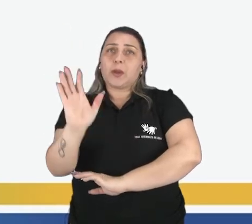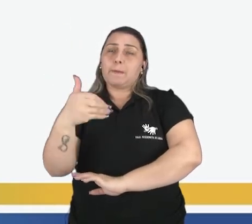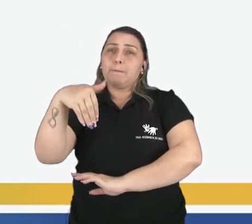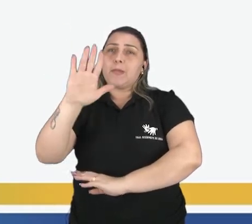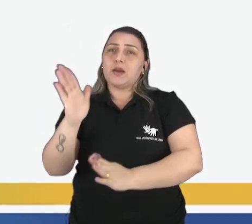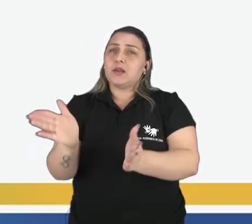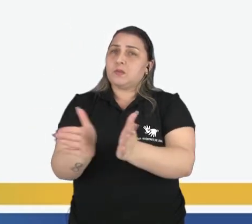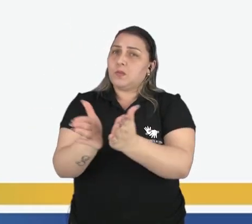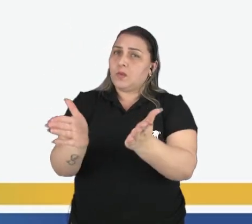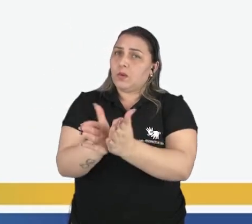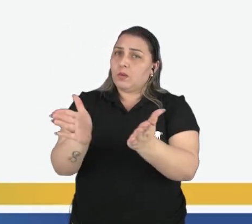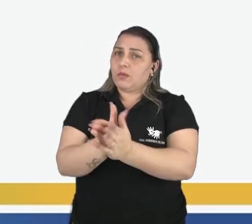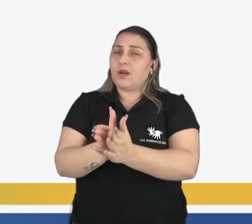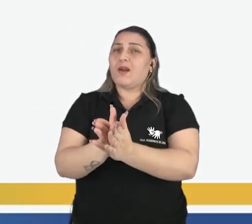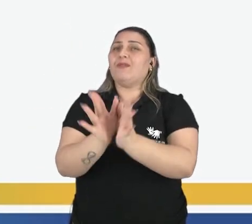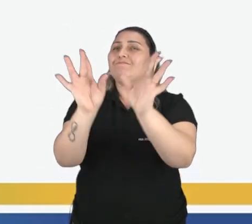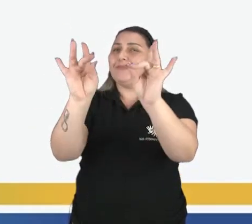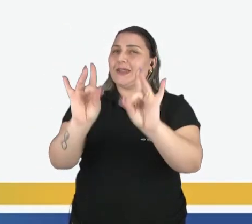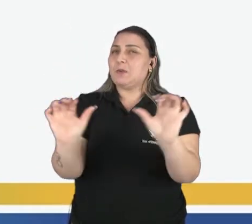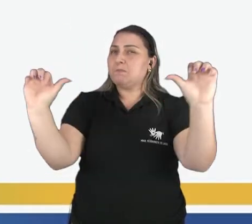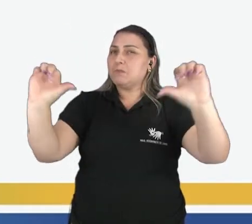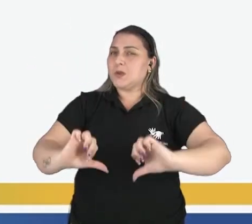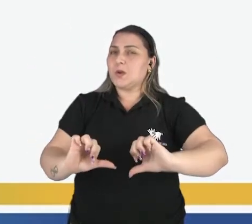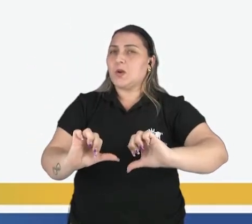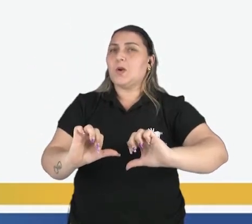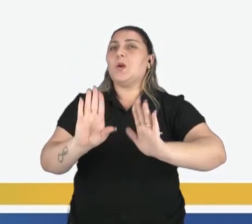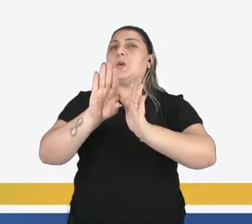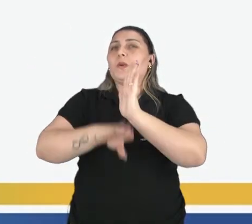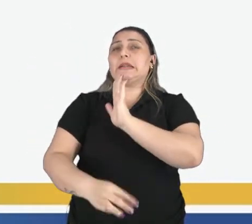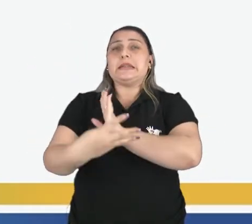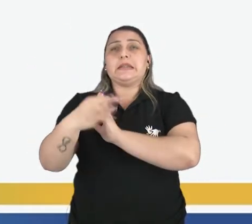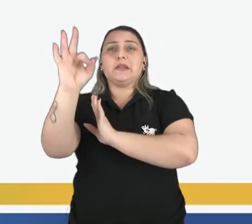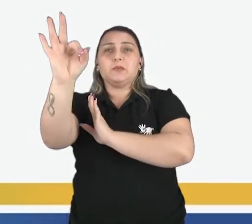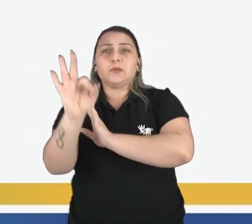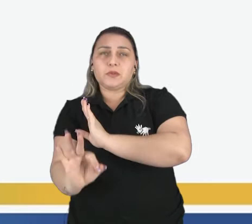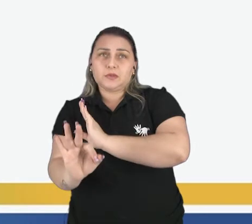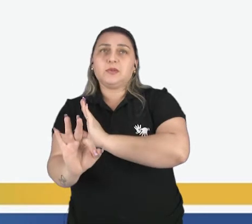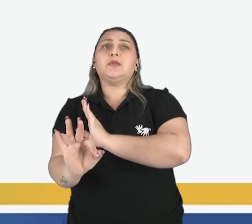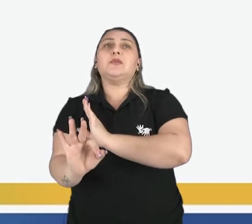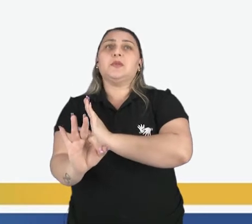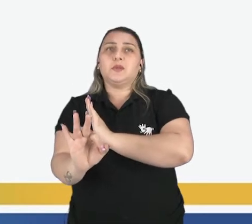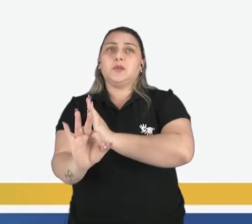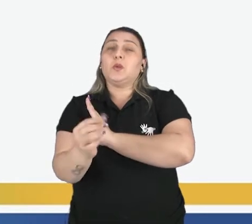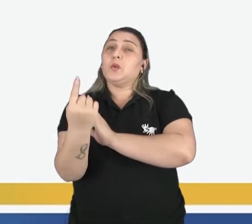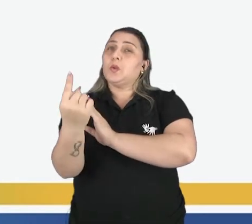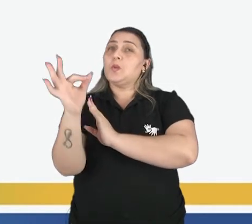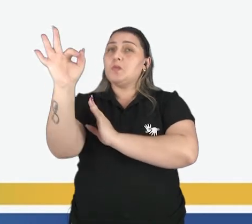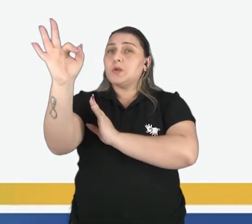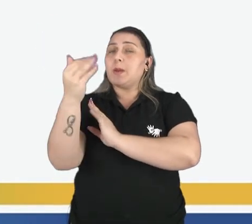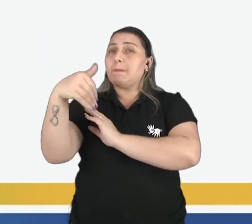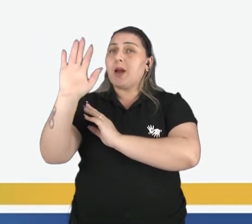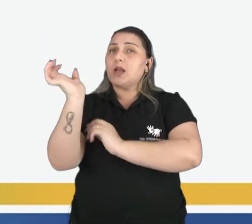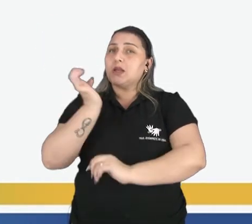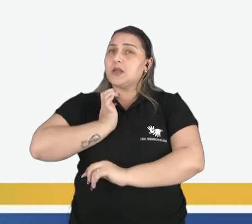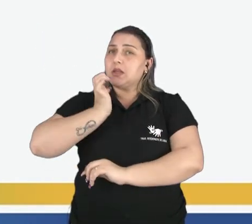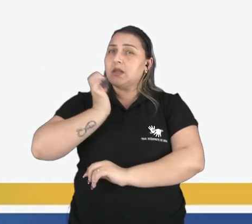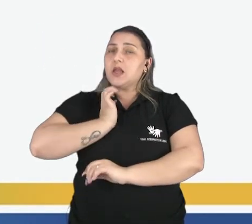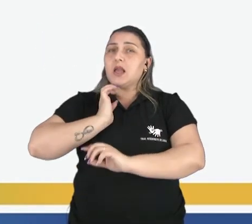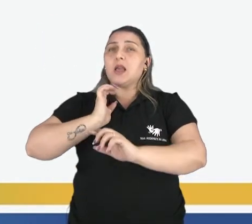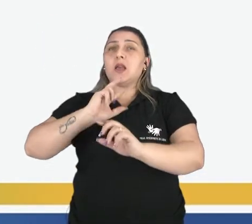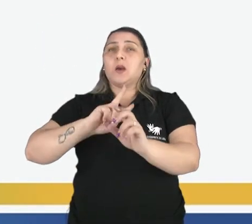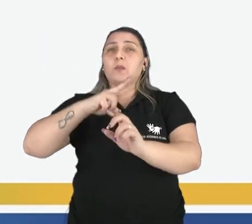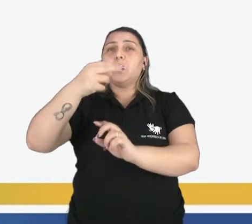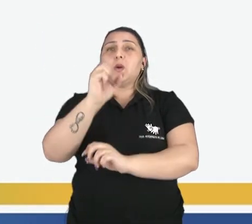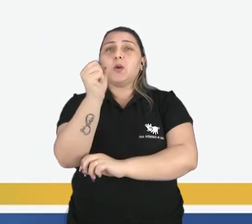mais pobres, olha só o detalhe pior, né? Caiu em 3%, enquanto a renda dos 1% mais ricos aumentou